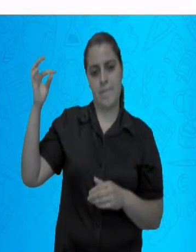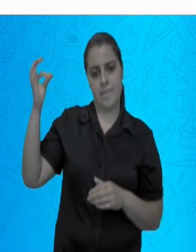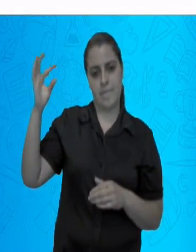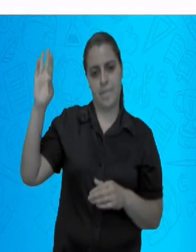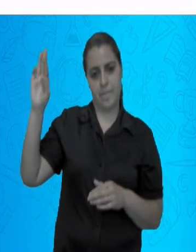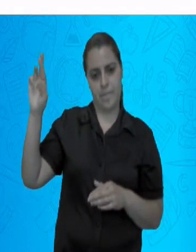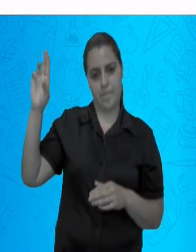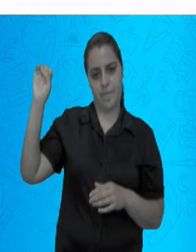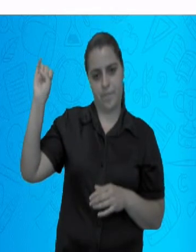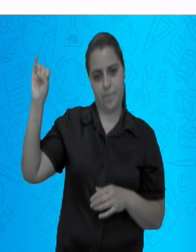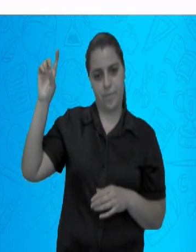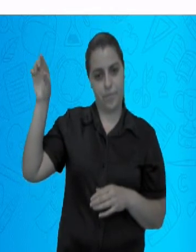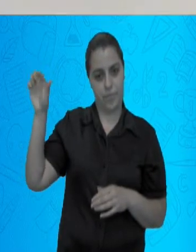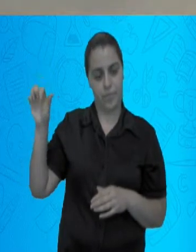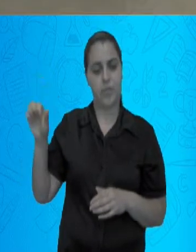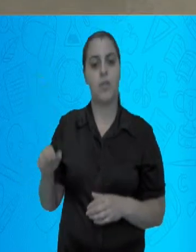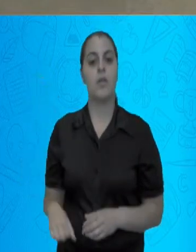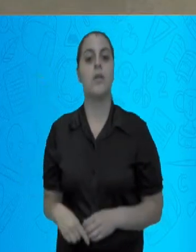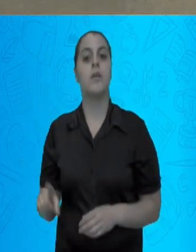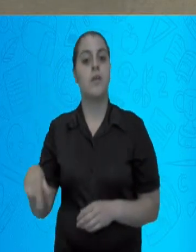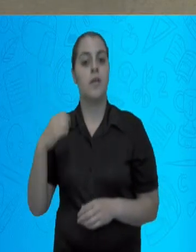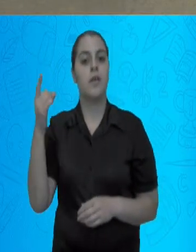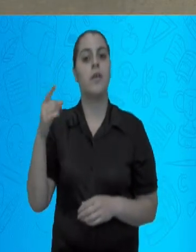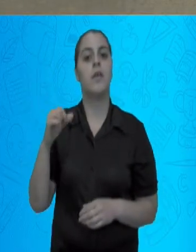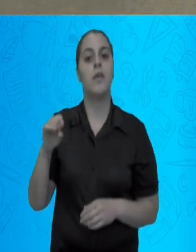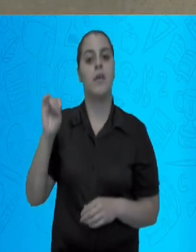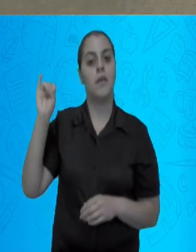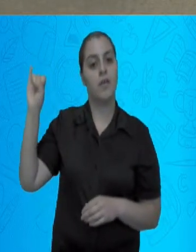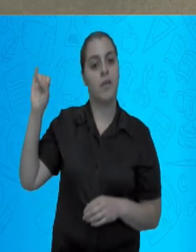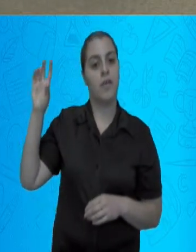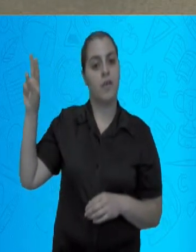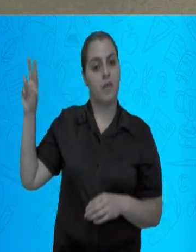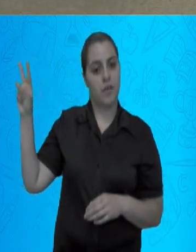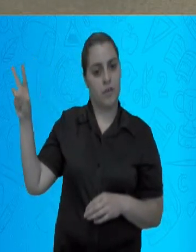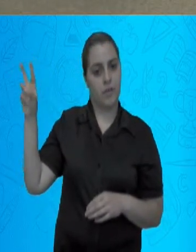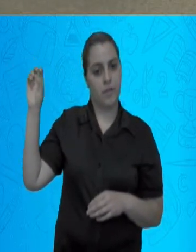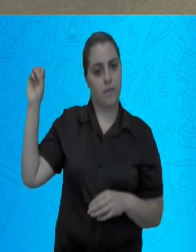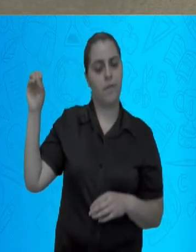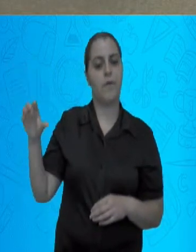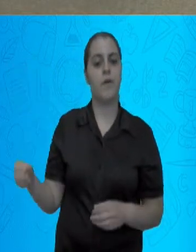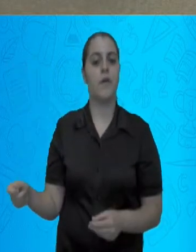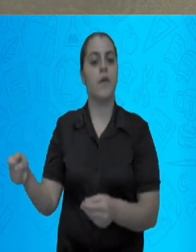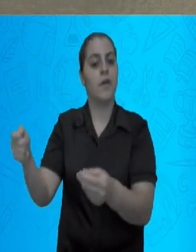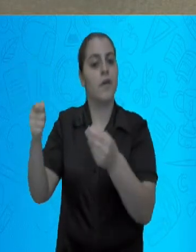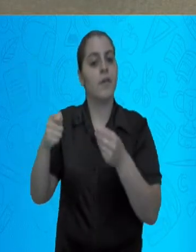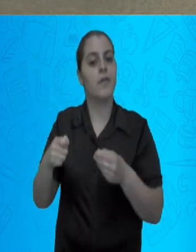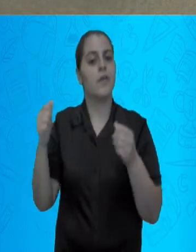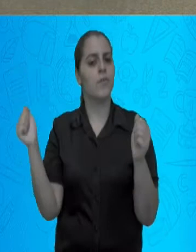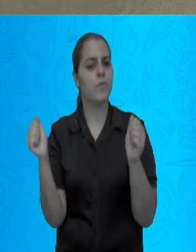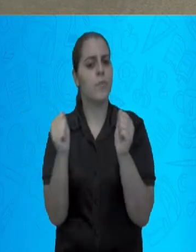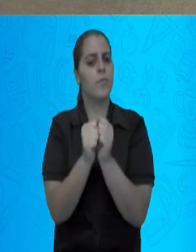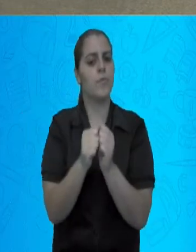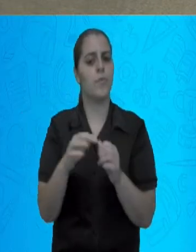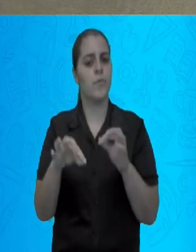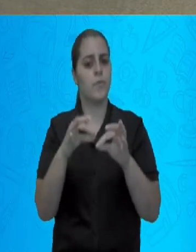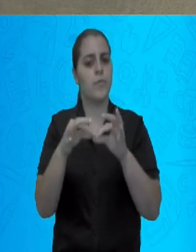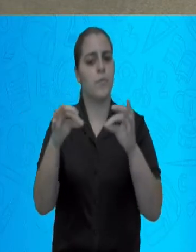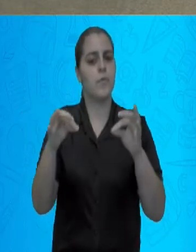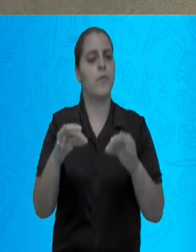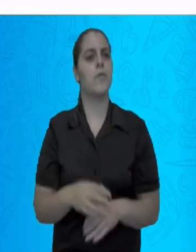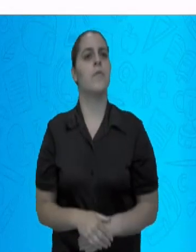ganharam juntos? Então, o que a letra C está querendo? Que a gente some a quantidade de presentes